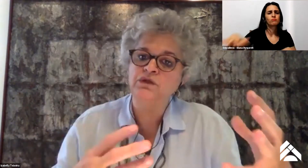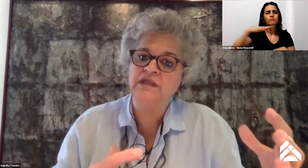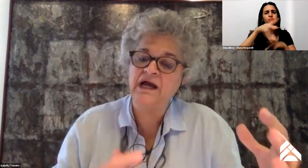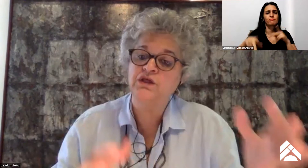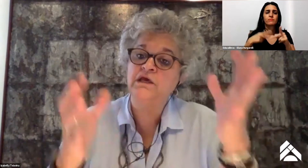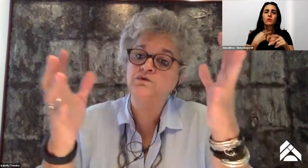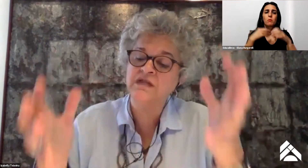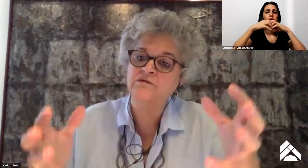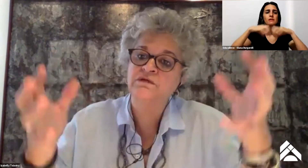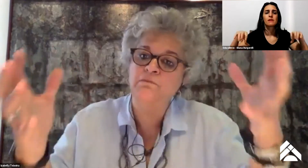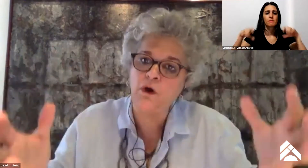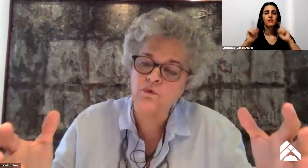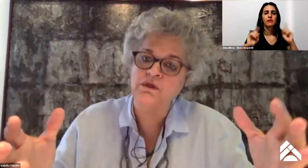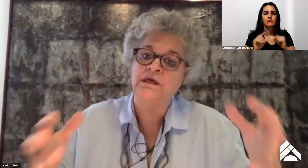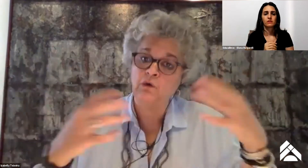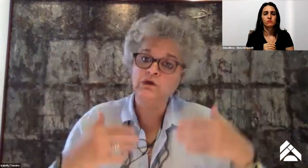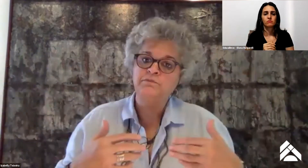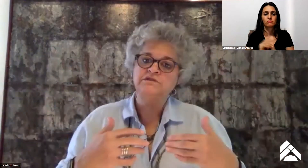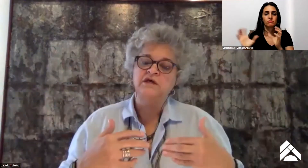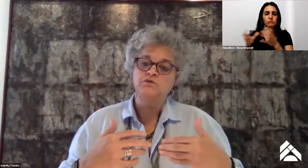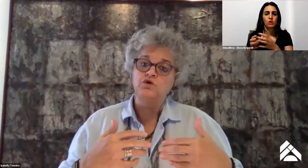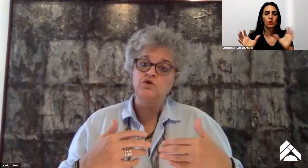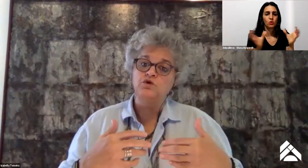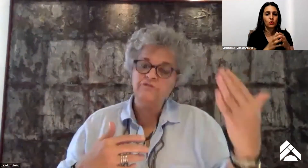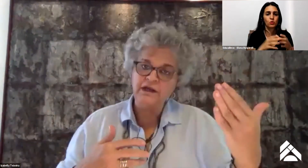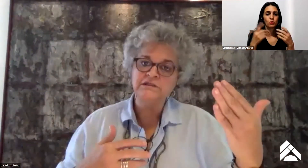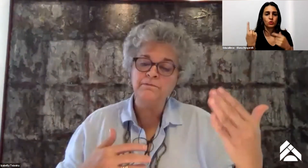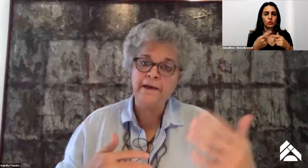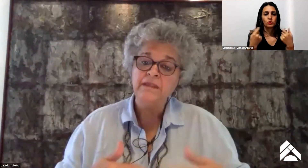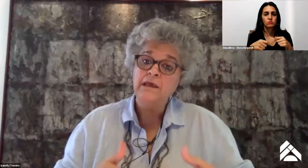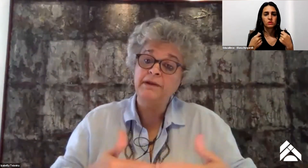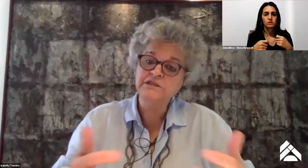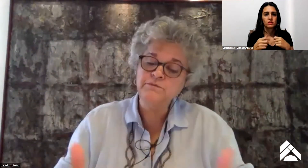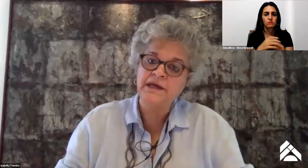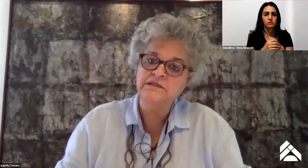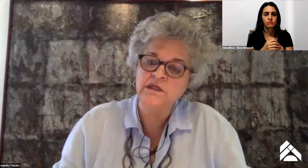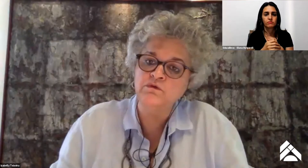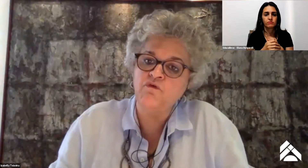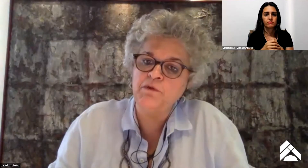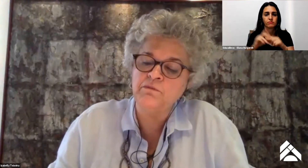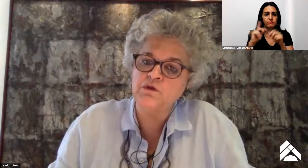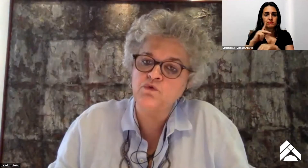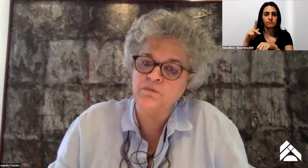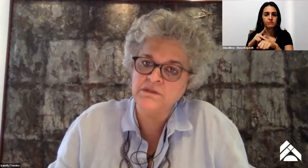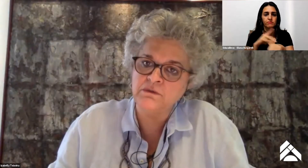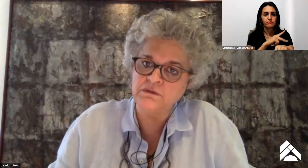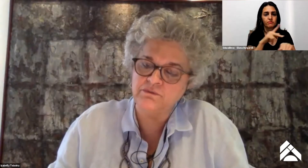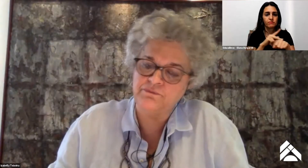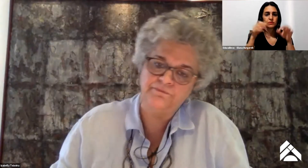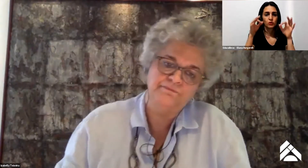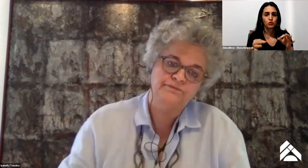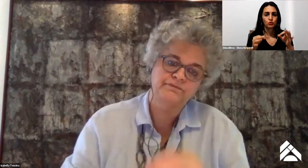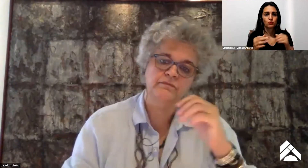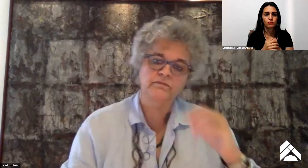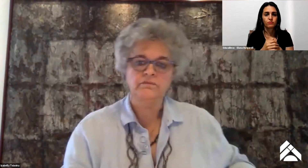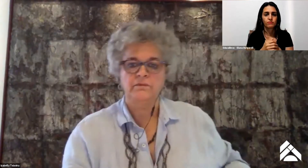ter unidade e resultados em bloco, que é o que nós precisamos hoje para a Floresta em Pé e para esses países terem um desenvolvimento mais justo e mais inclusivo.